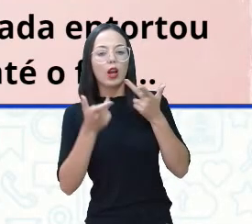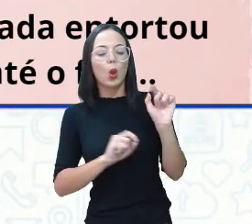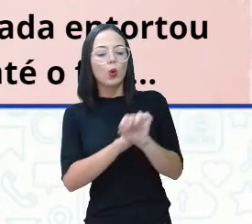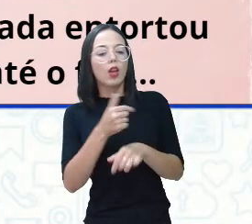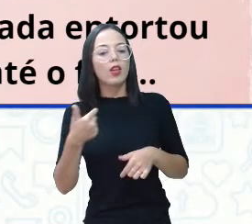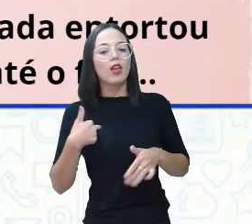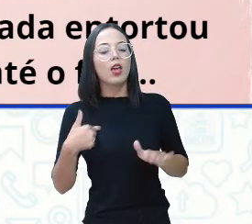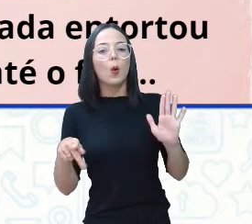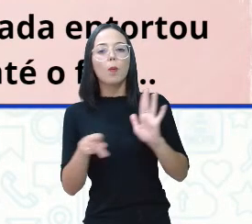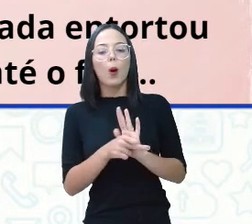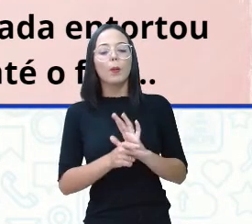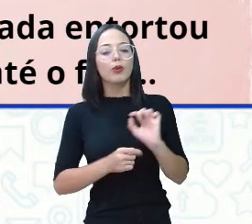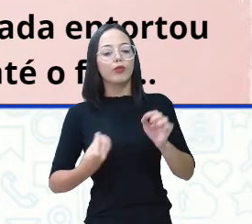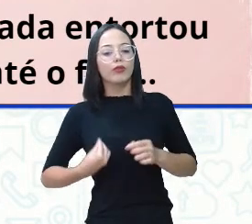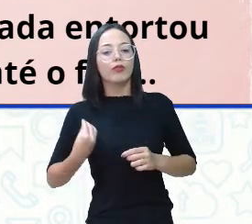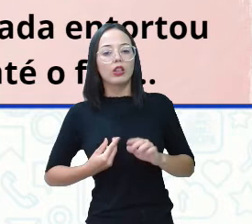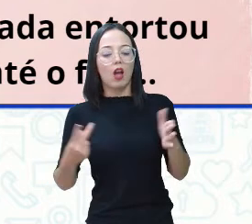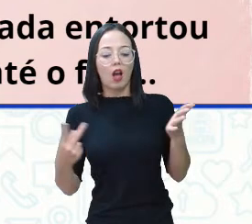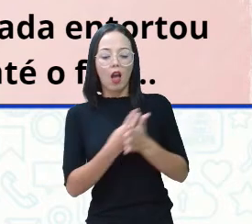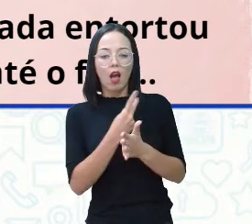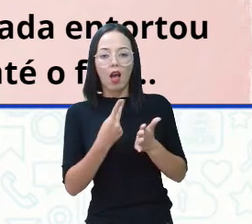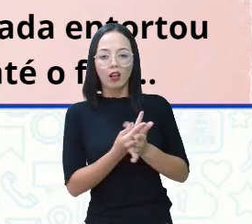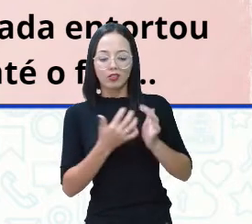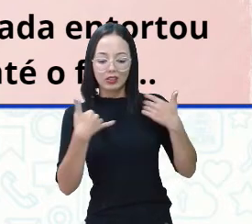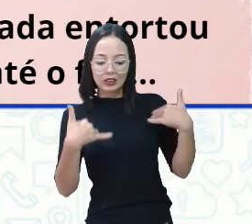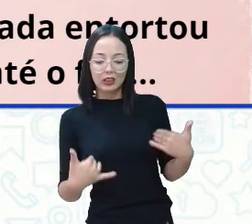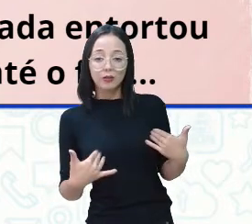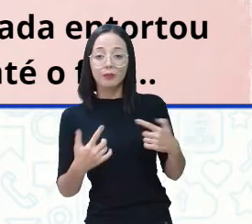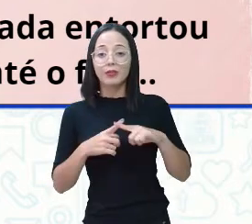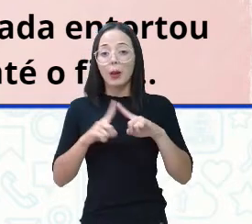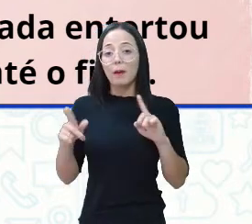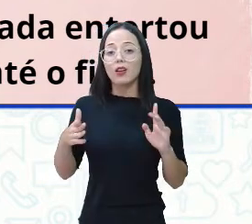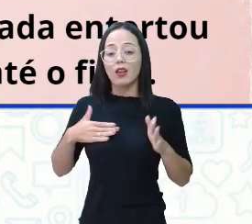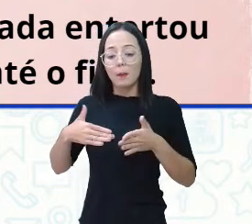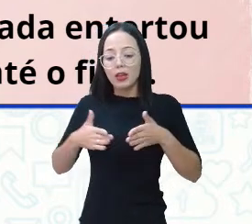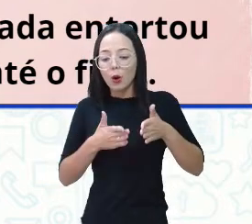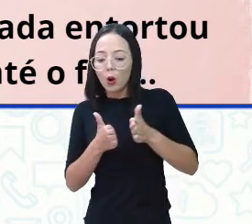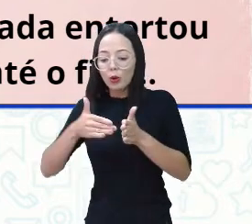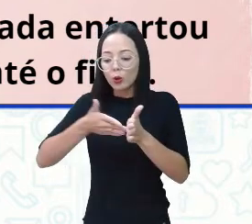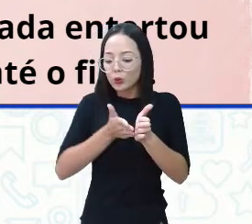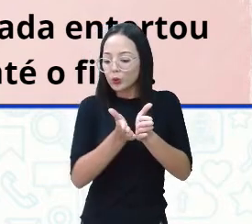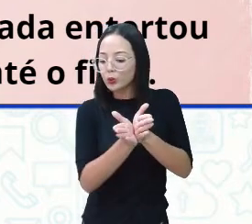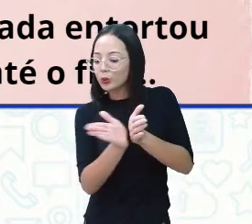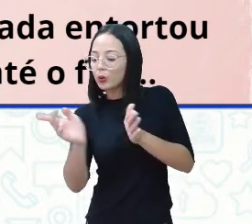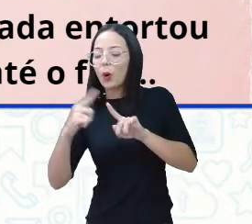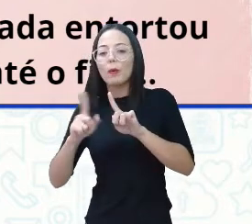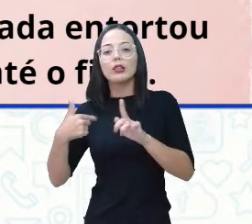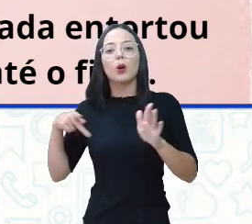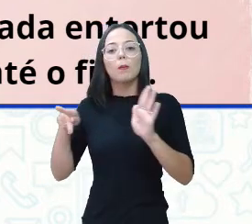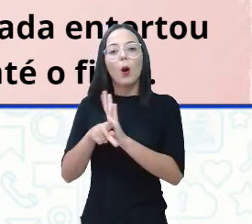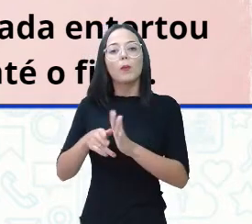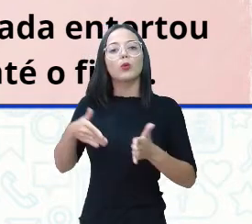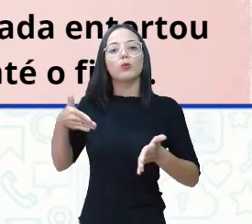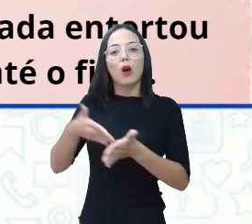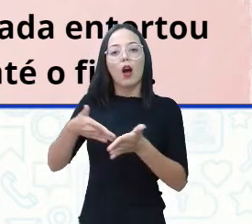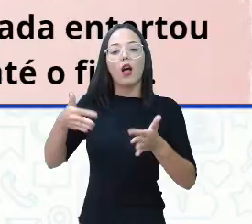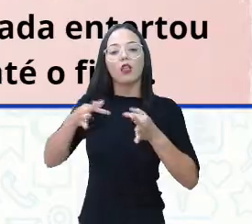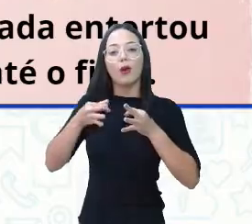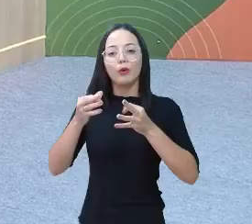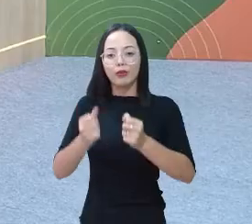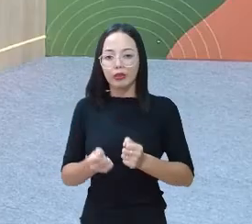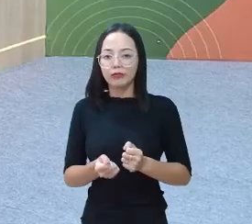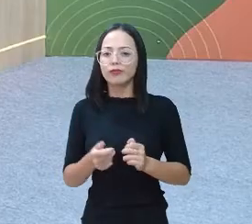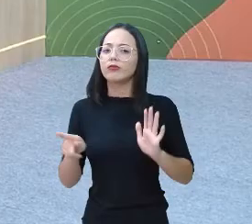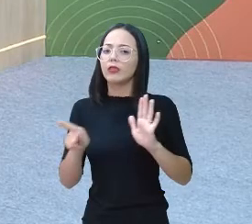estava predestinado a ser errado assim. Já de saída, a minha estrada entortou, mas vou até o fim. Então, aqui a gente tem